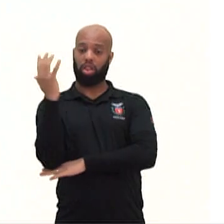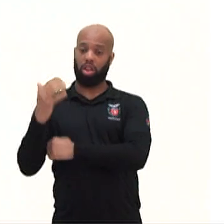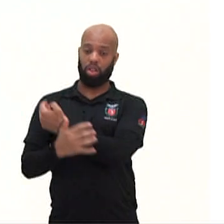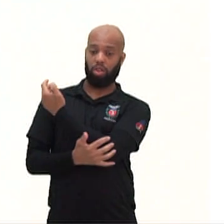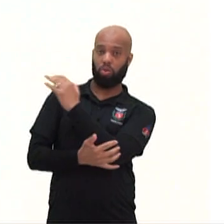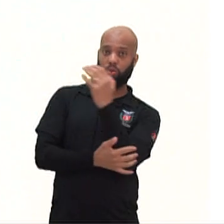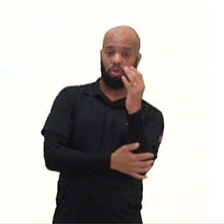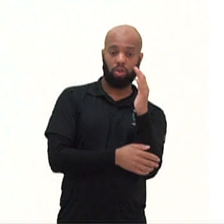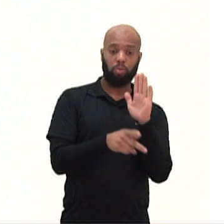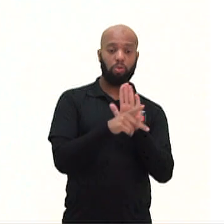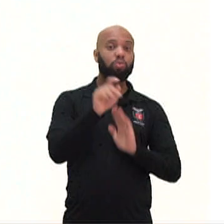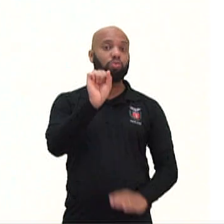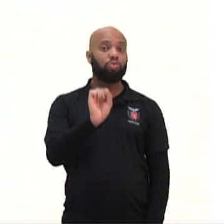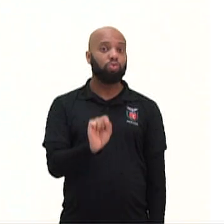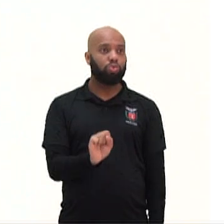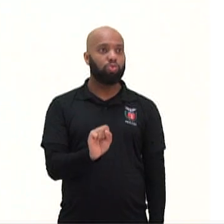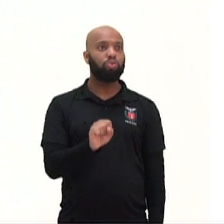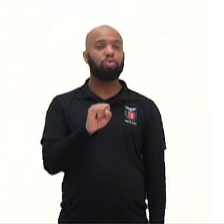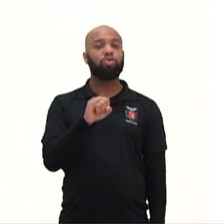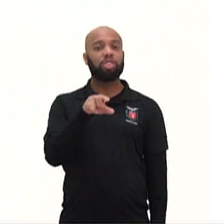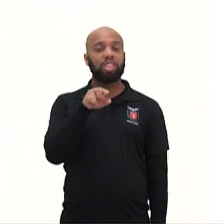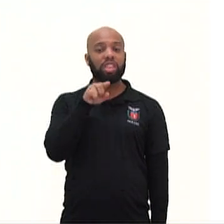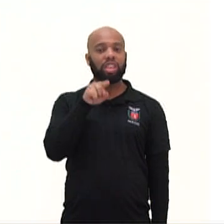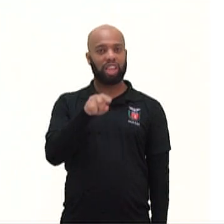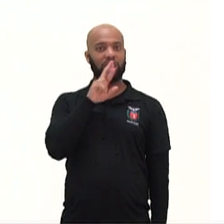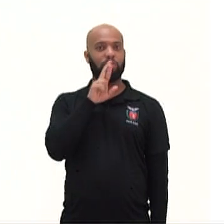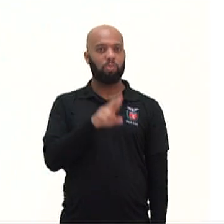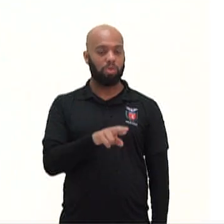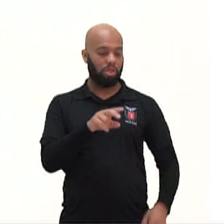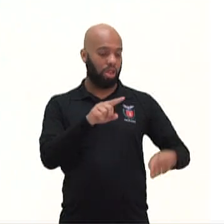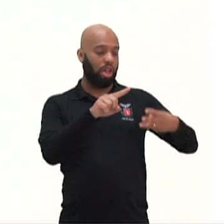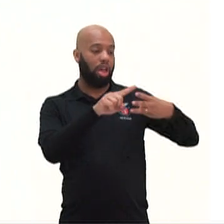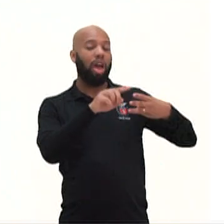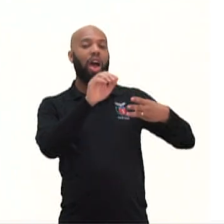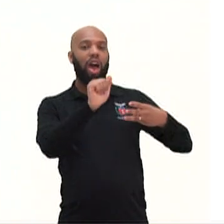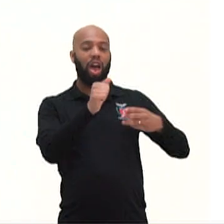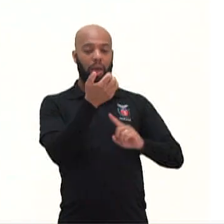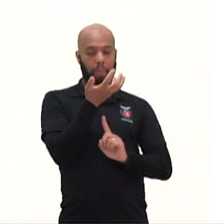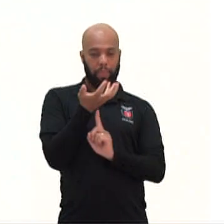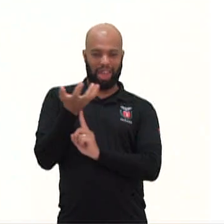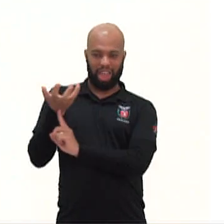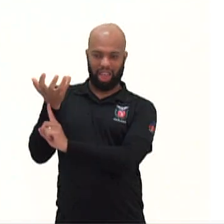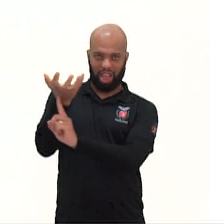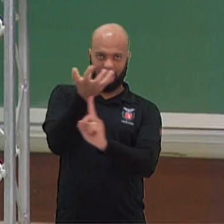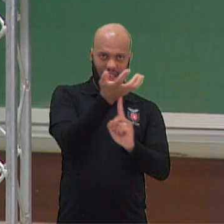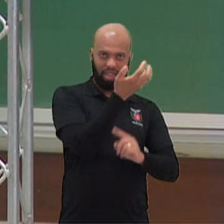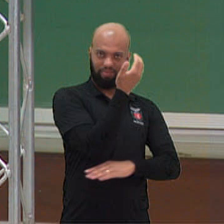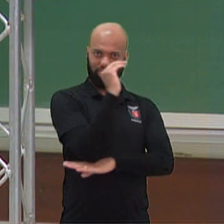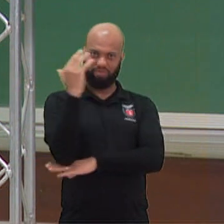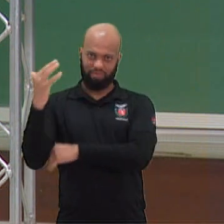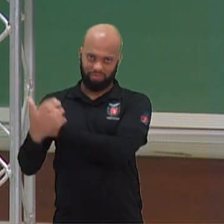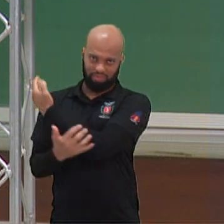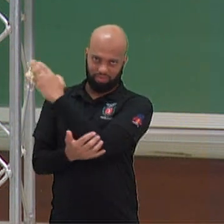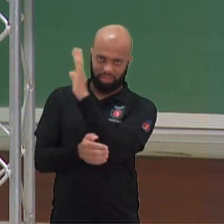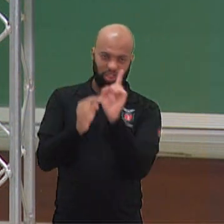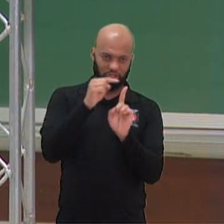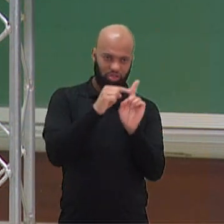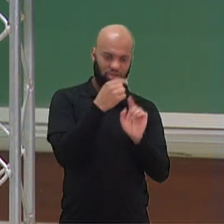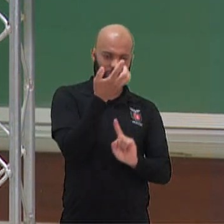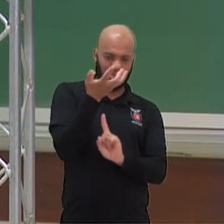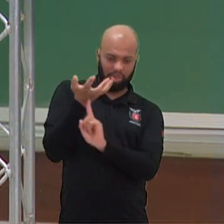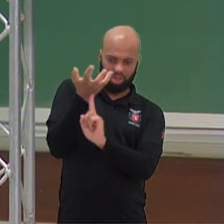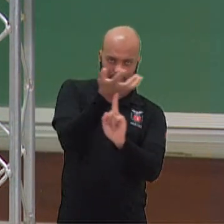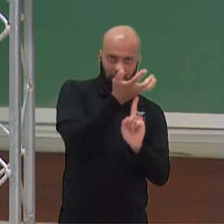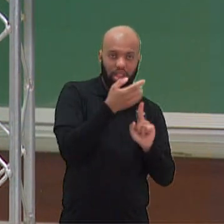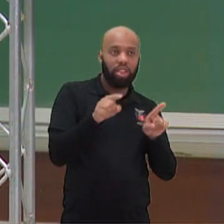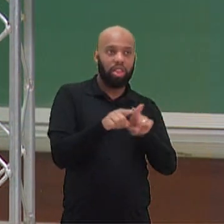região sul do Brasil? Se você respondeu mata de araucária e sardinha, está certo. Você tinha que lembrar aqui o que são